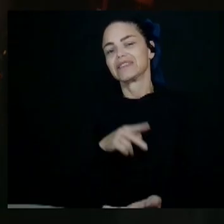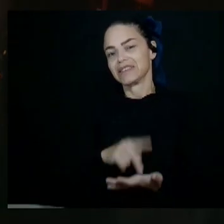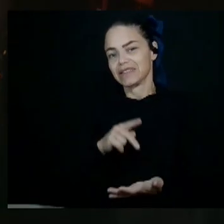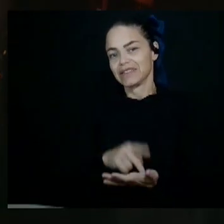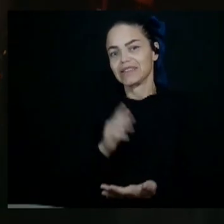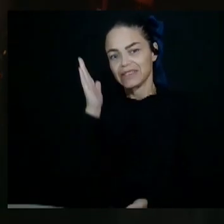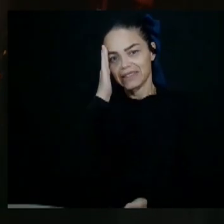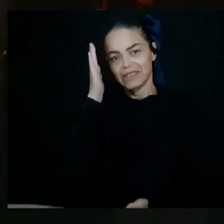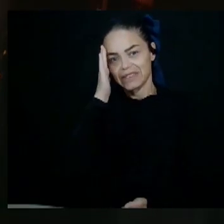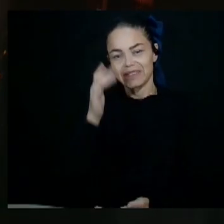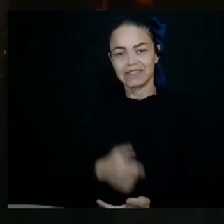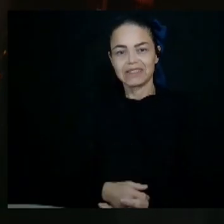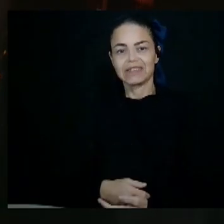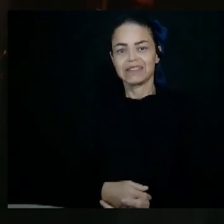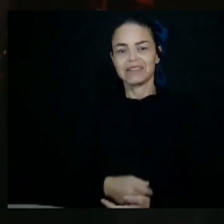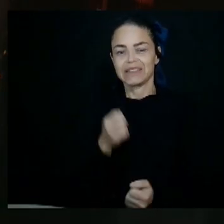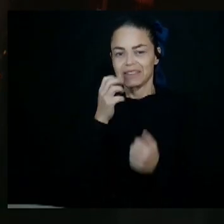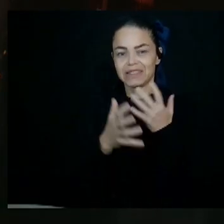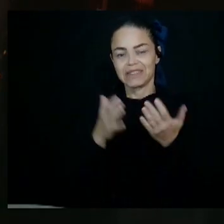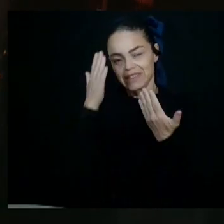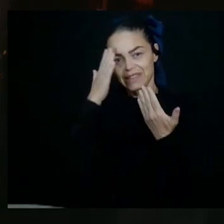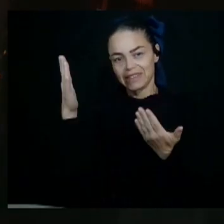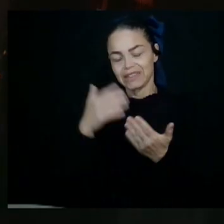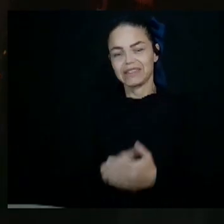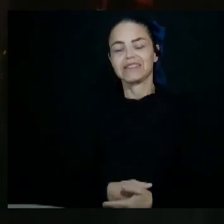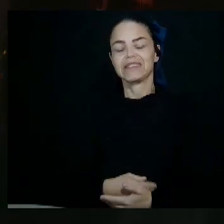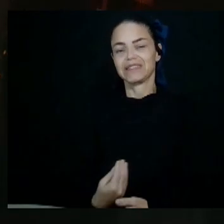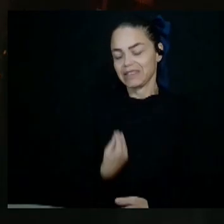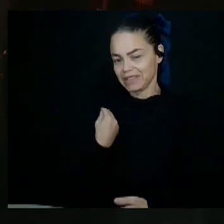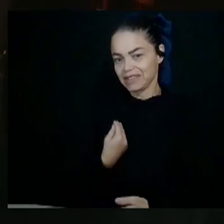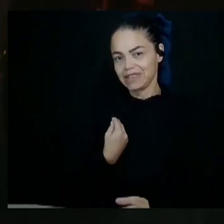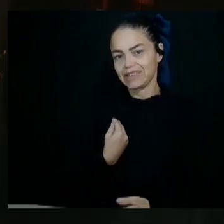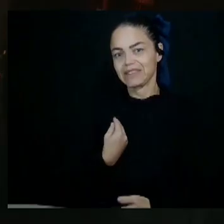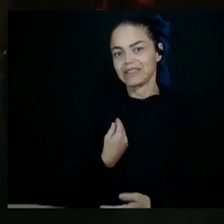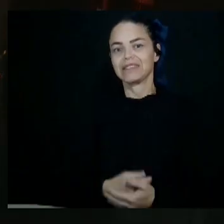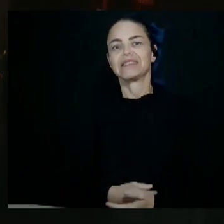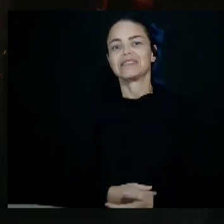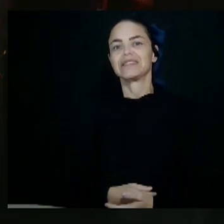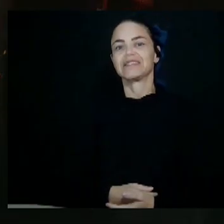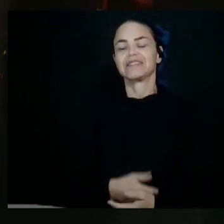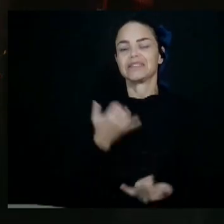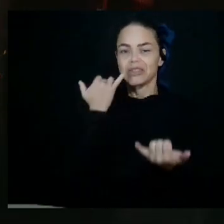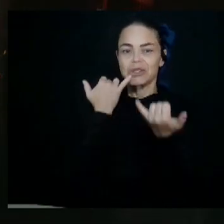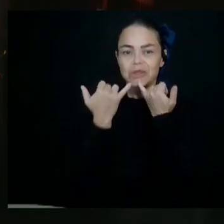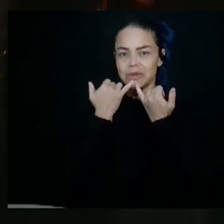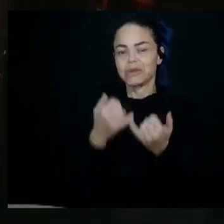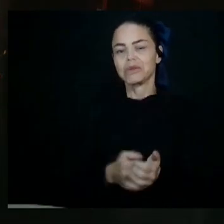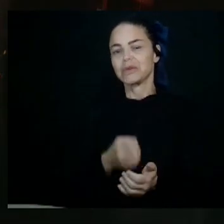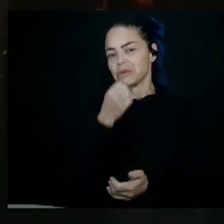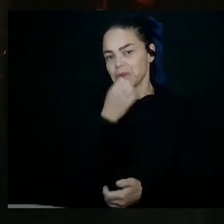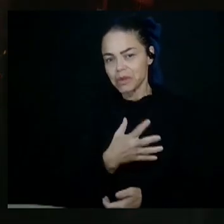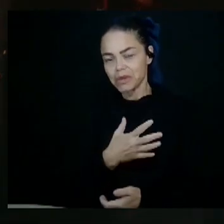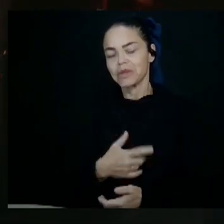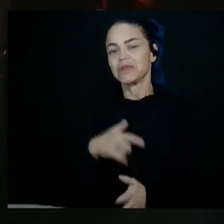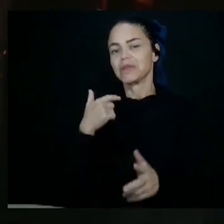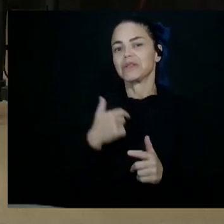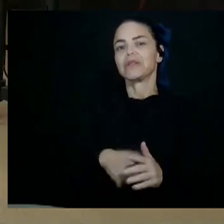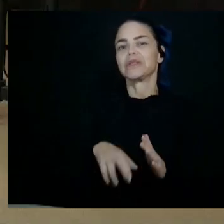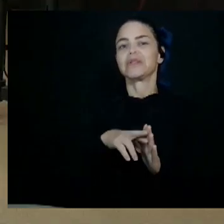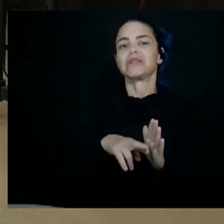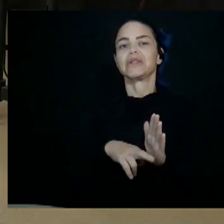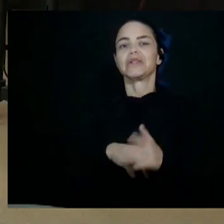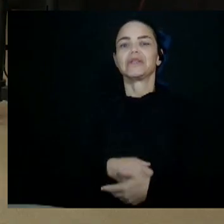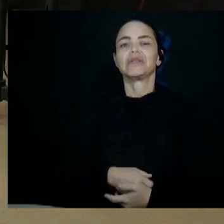do que estão falando. Eu quero agradecer demais a presença de vocês, acho que foi muito informativo, muito produtivo o nosso programa. Mais uma vez,